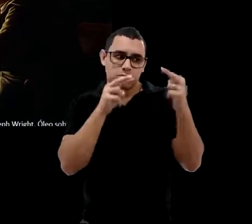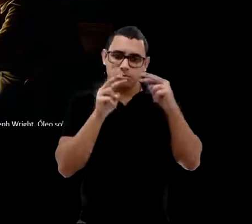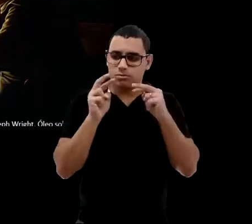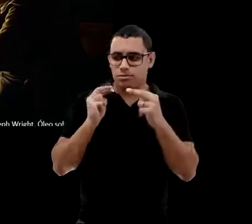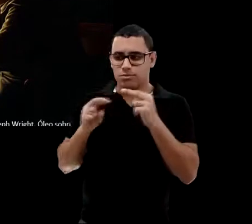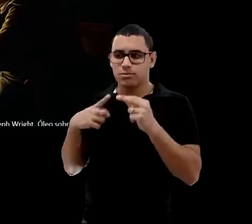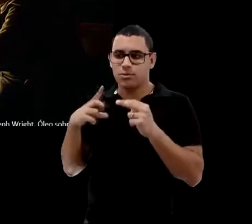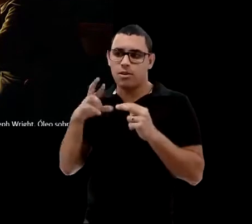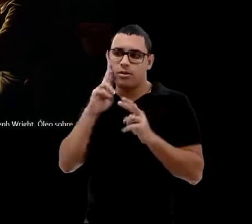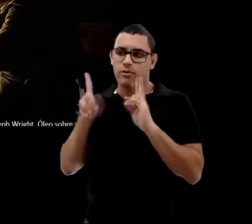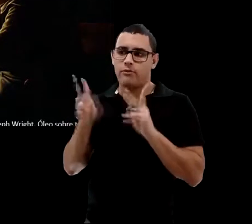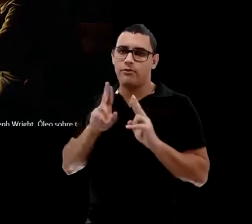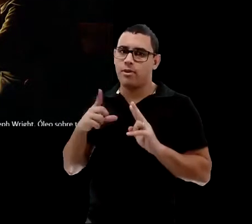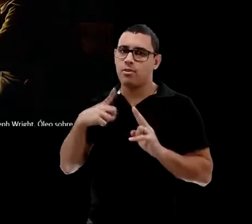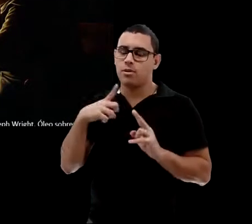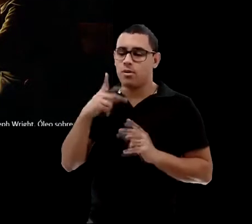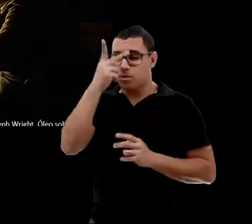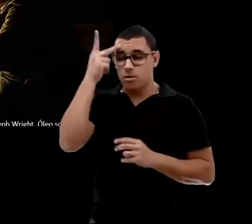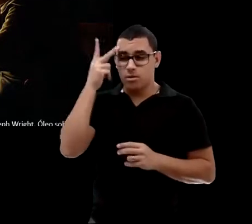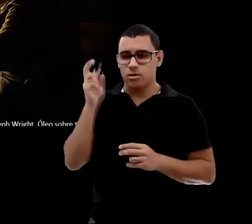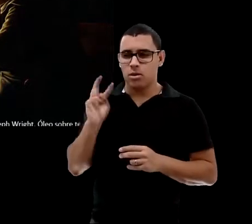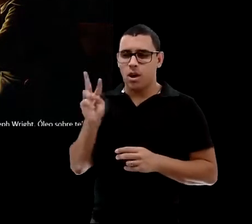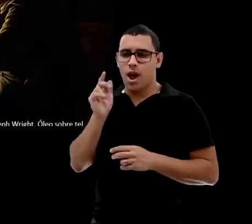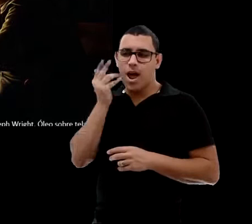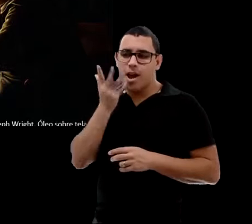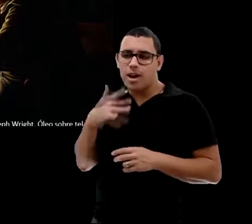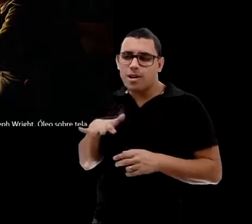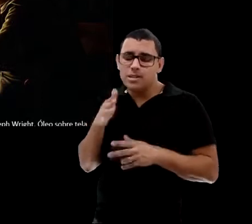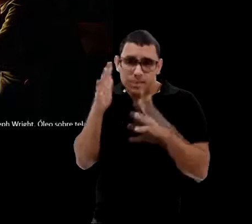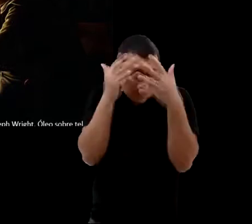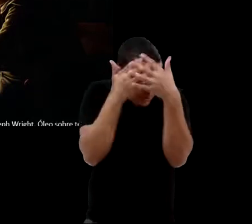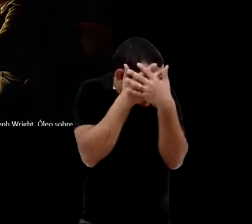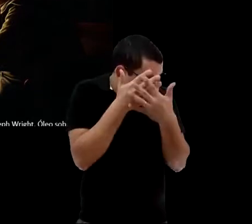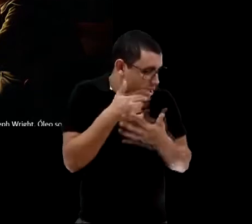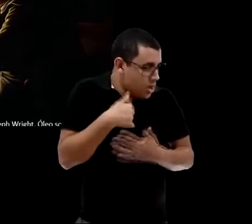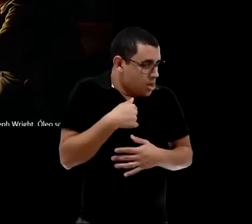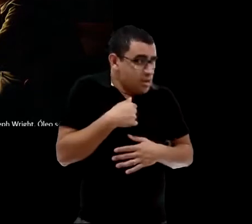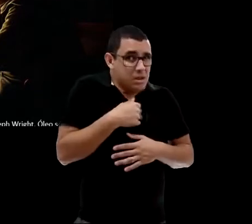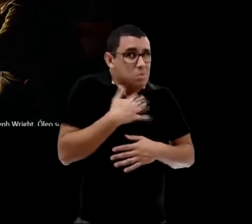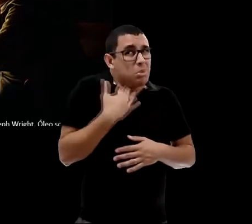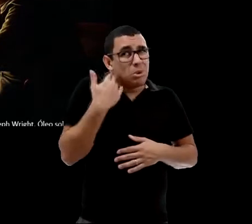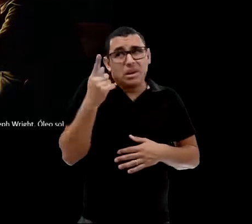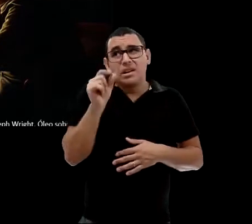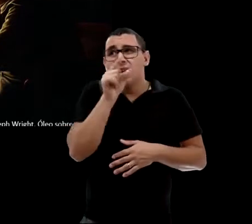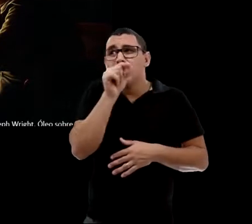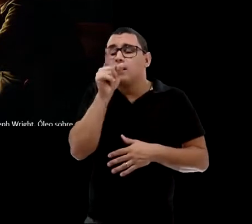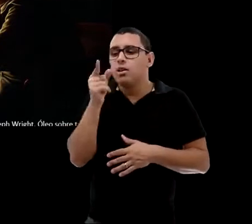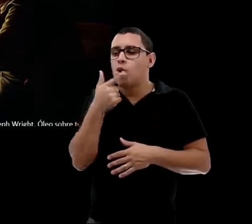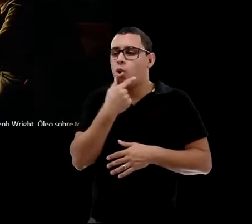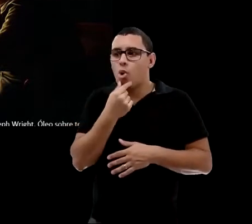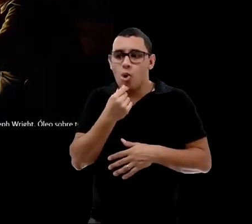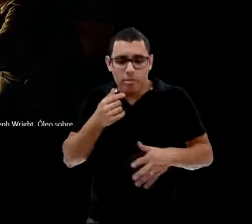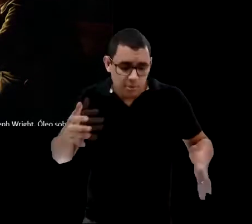né? Diferentes reações diante da ciência. Observe as pessoas. A apreensão das meninas com a iminente morte do